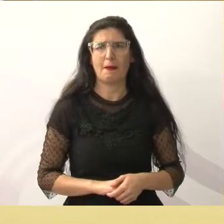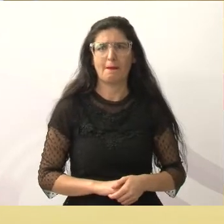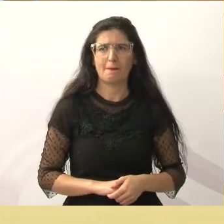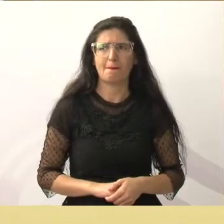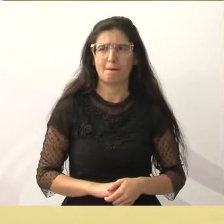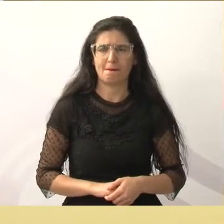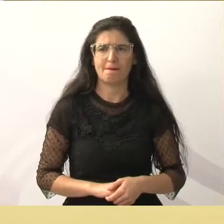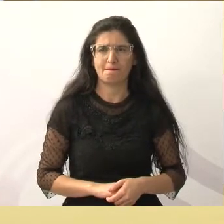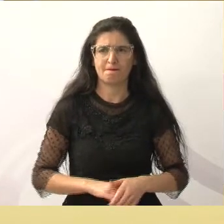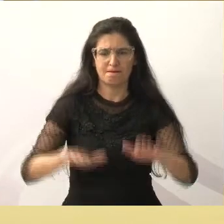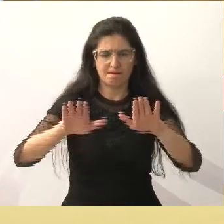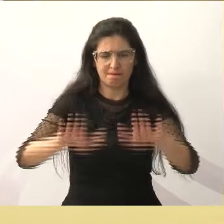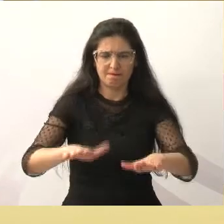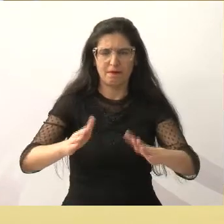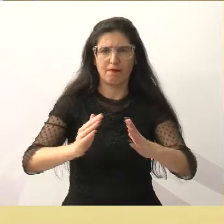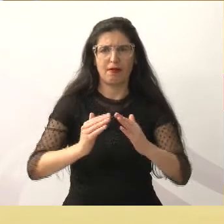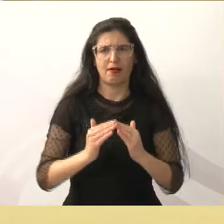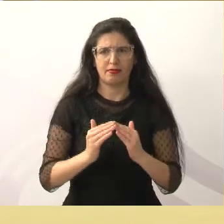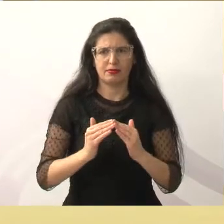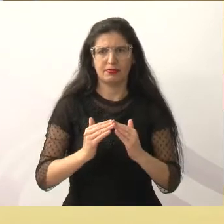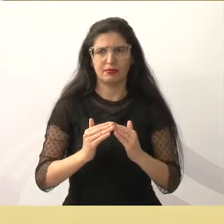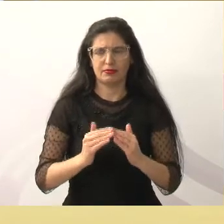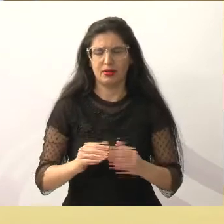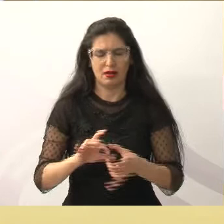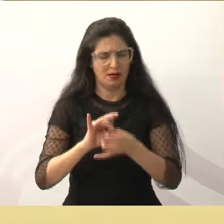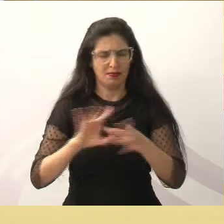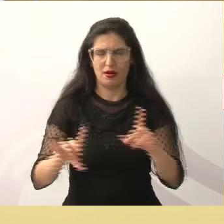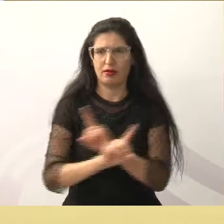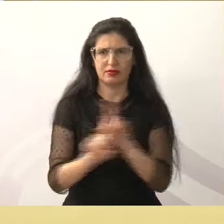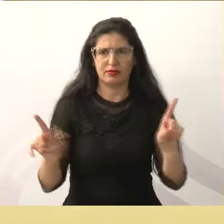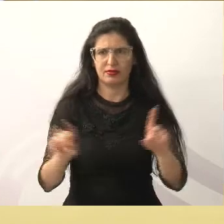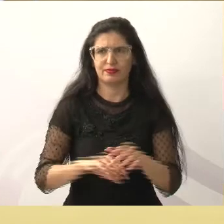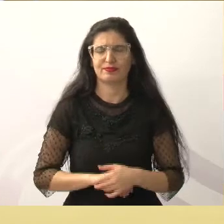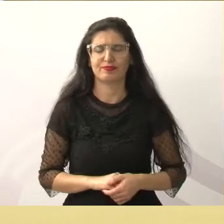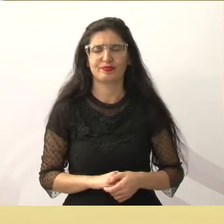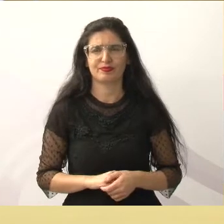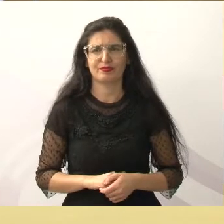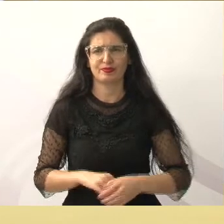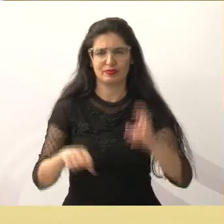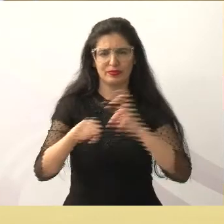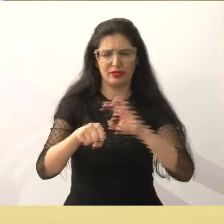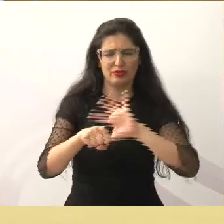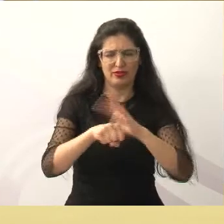não diminuiu essa linha de margem desse vírus. Então,